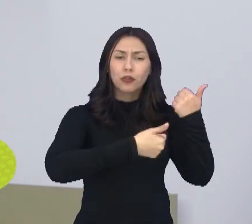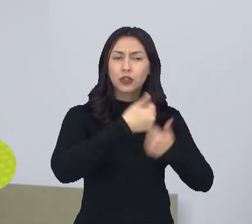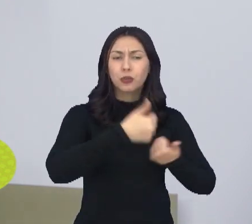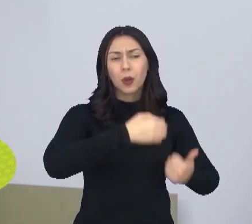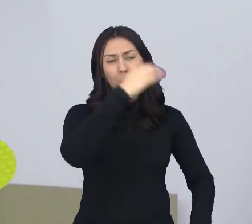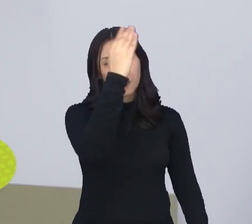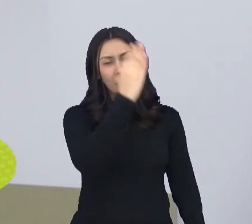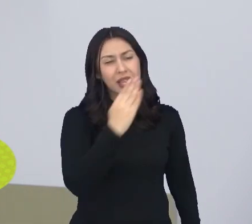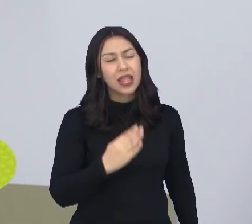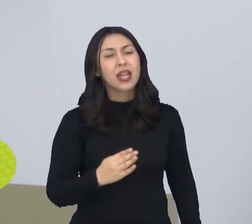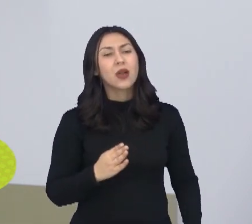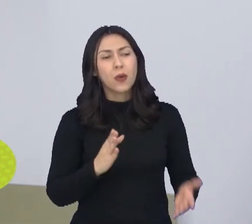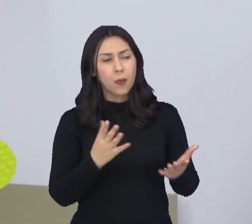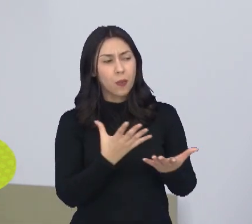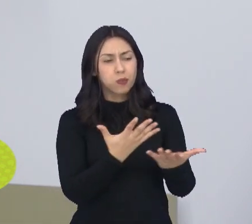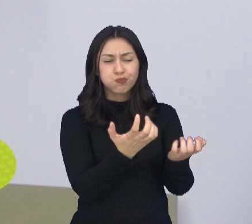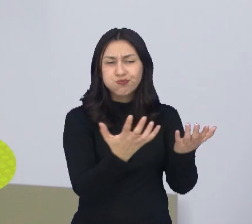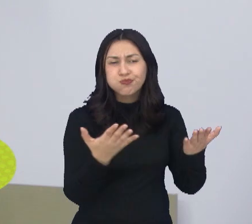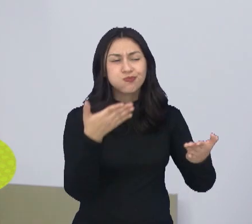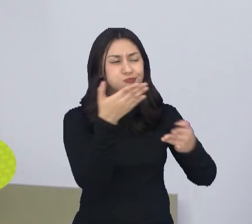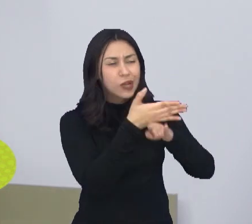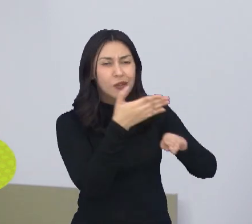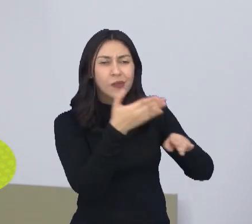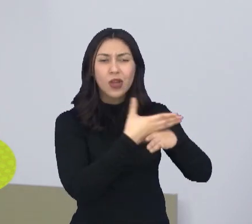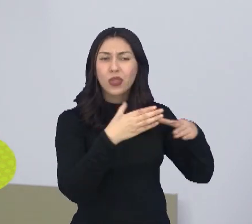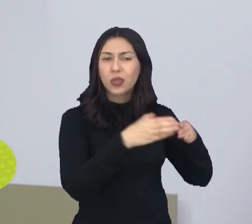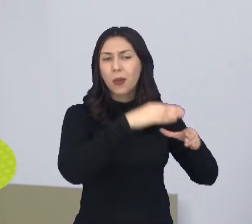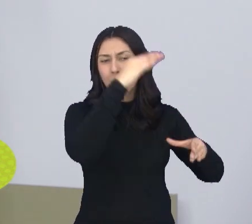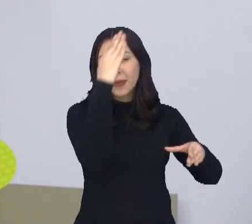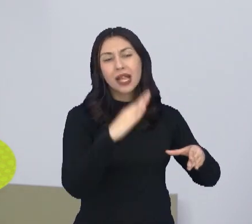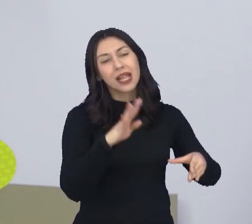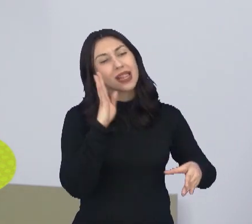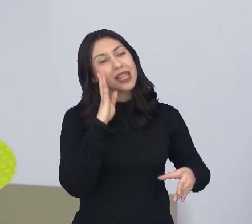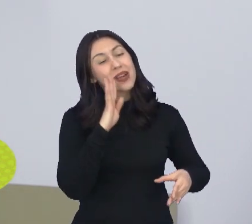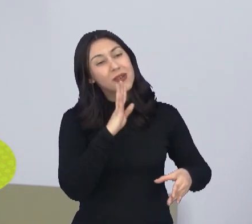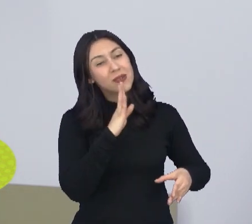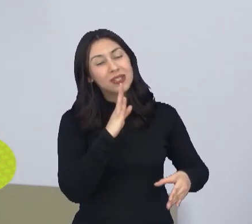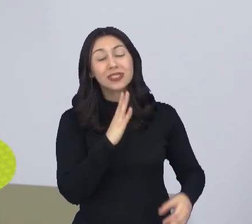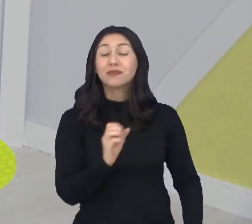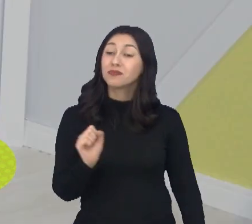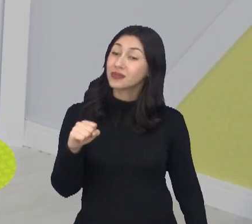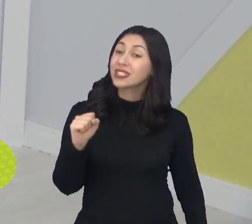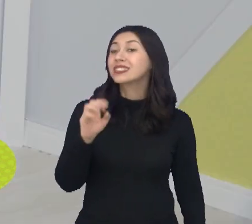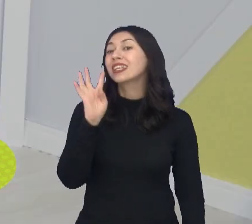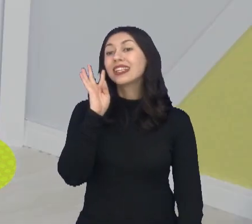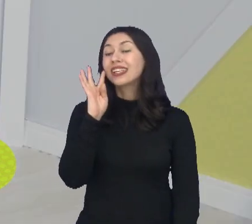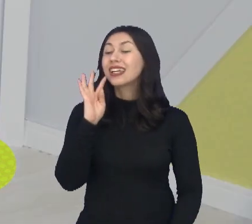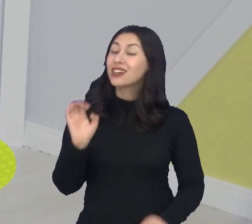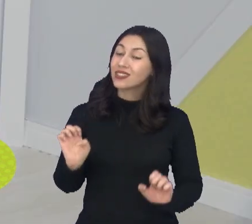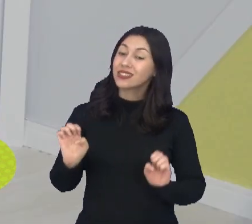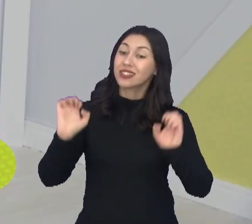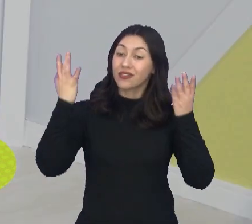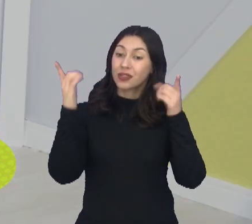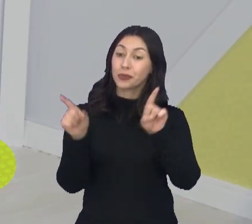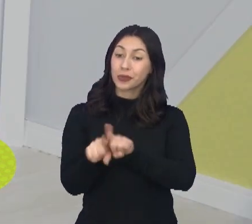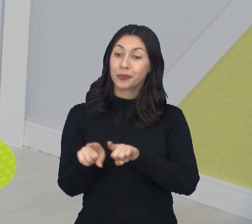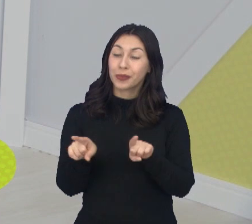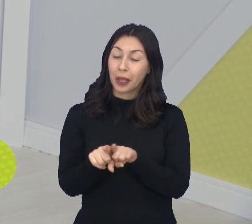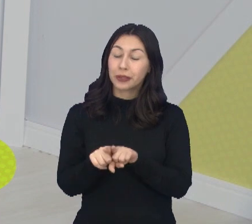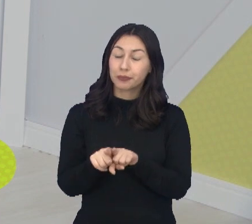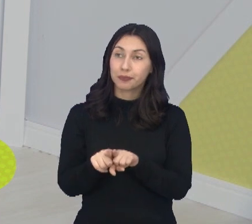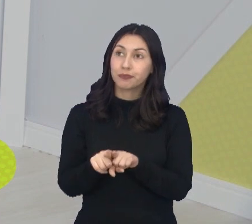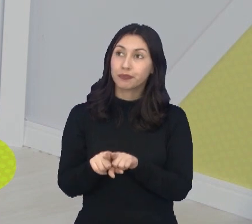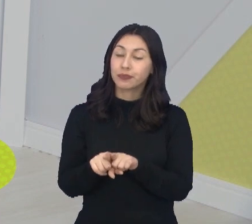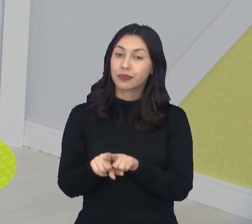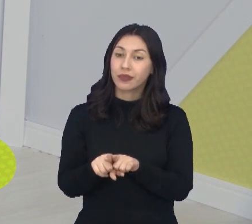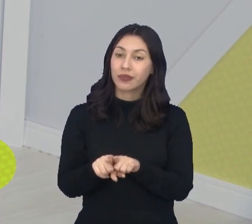delas vestiram a camisa da seleção brasileira. Muito bacana conhecer um pouquinho mais dessa história. Muito bacana esses eventos aí, inclusive...